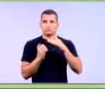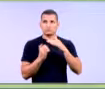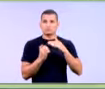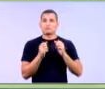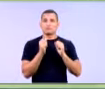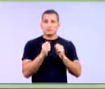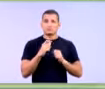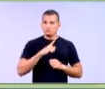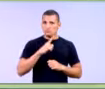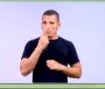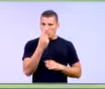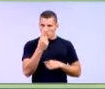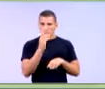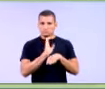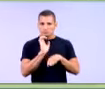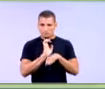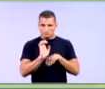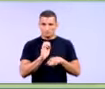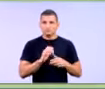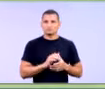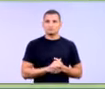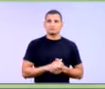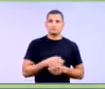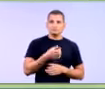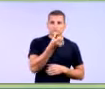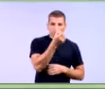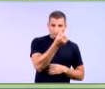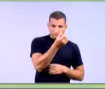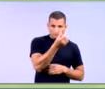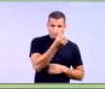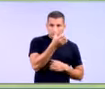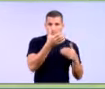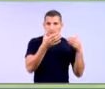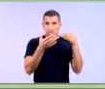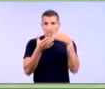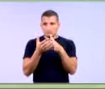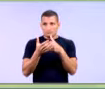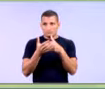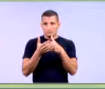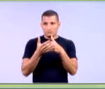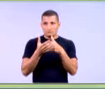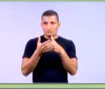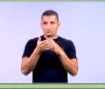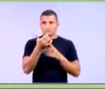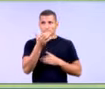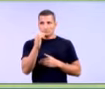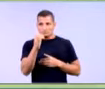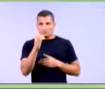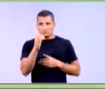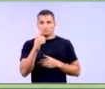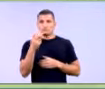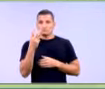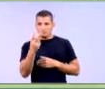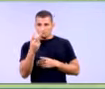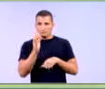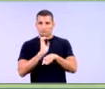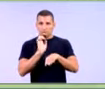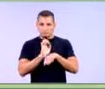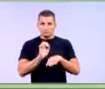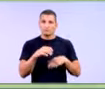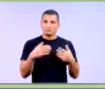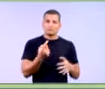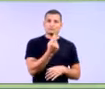até 1 estagiário. De 6 a 10 funcionários, até 2 estagiários. Então, cada